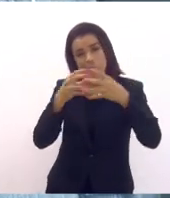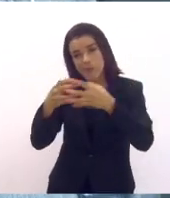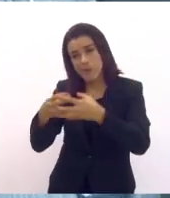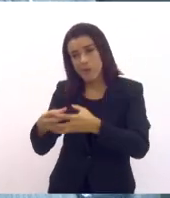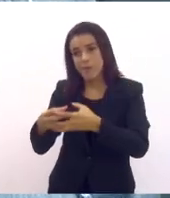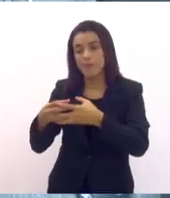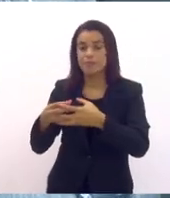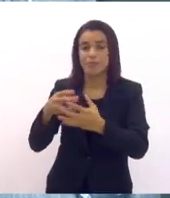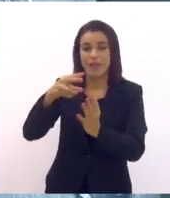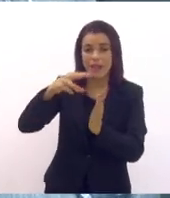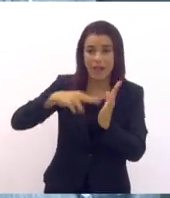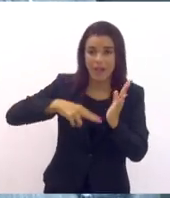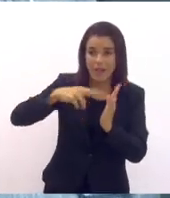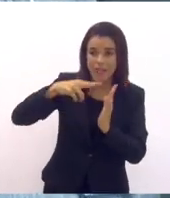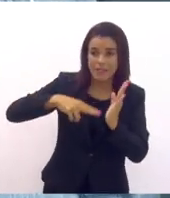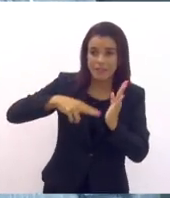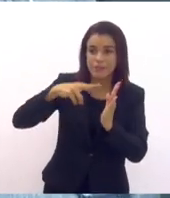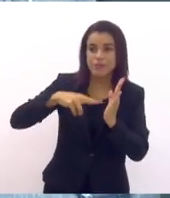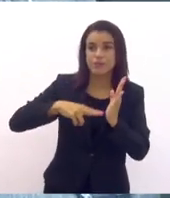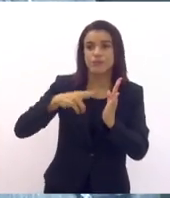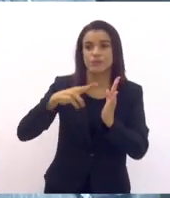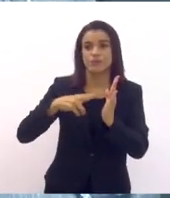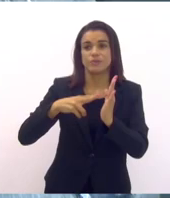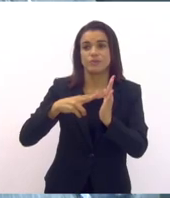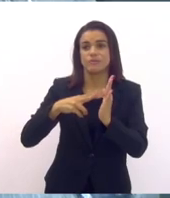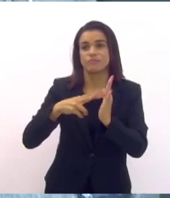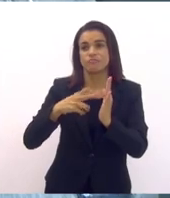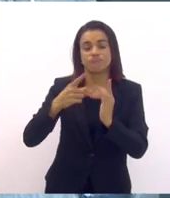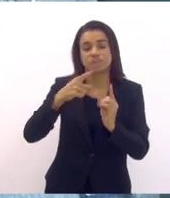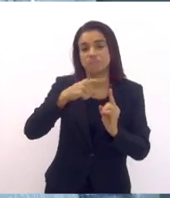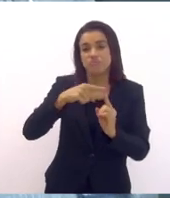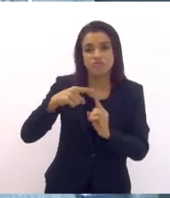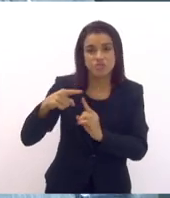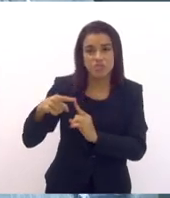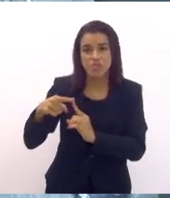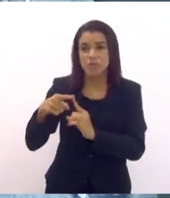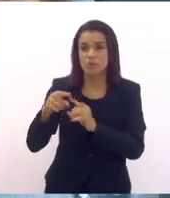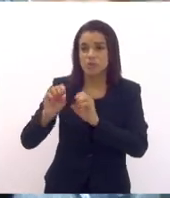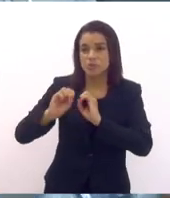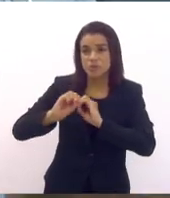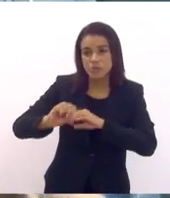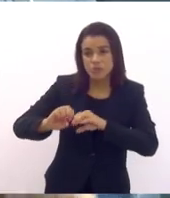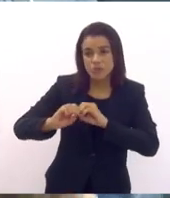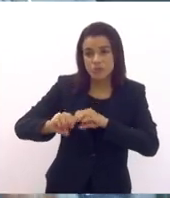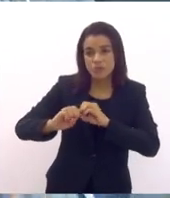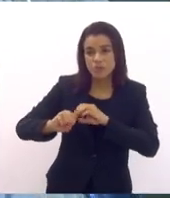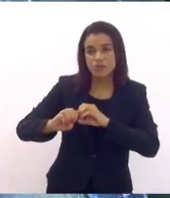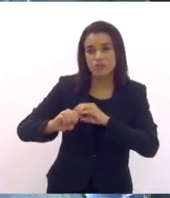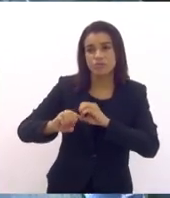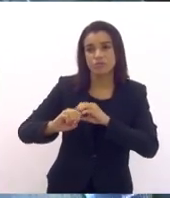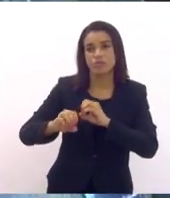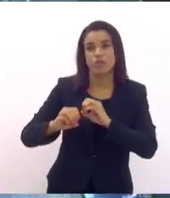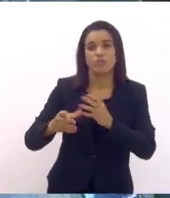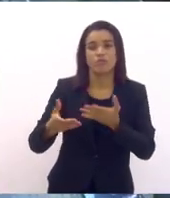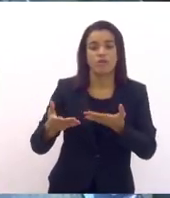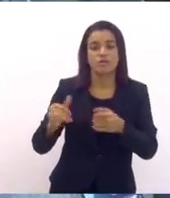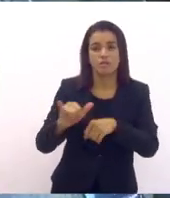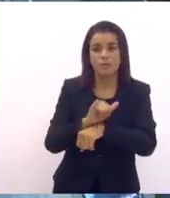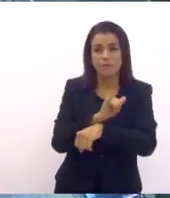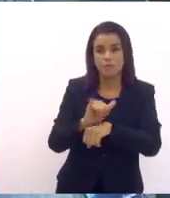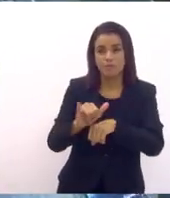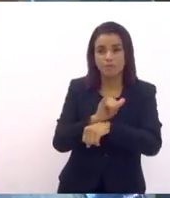exemplo à leitura tendo acesso algum tipo de de educação por jogos de forma mais